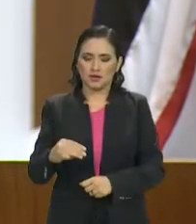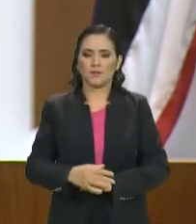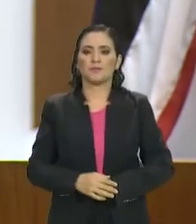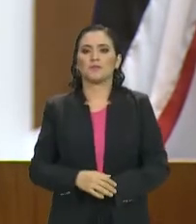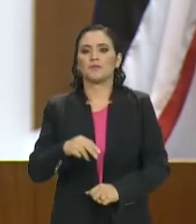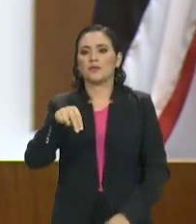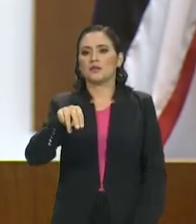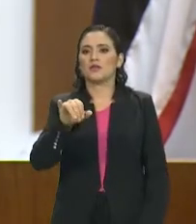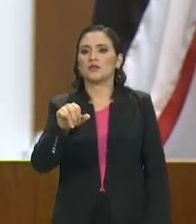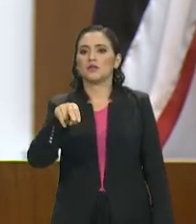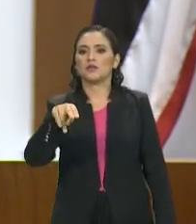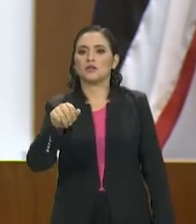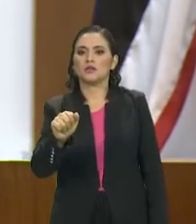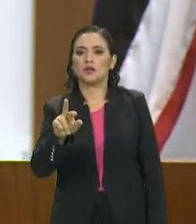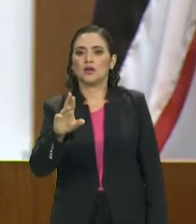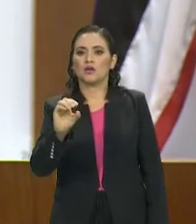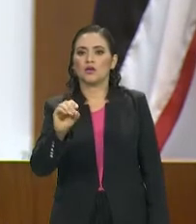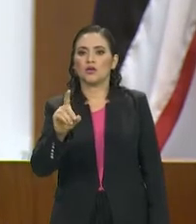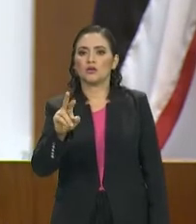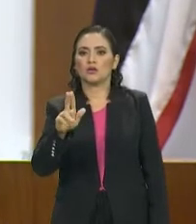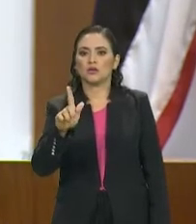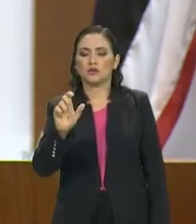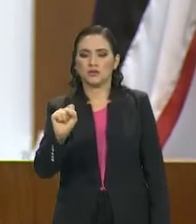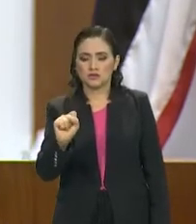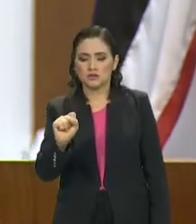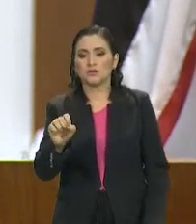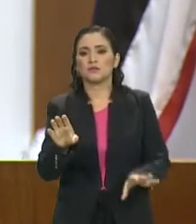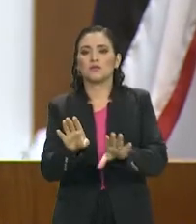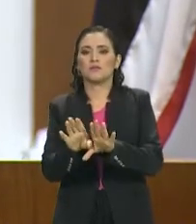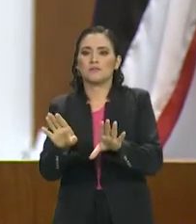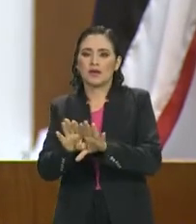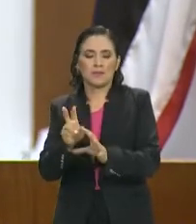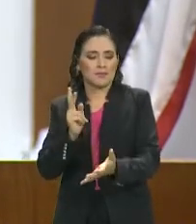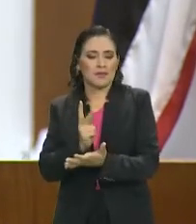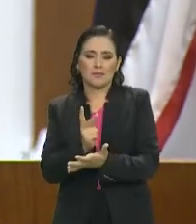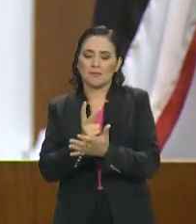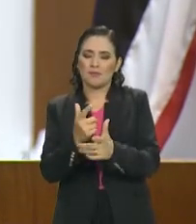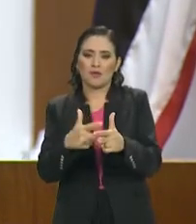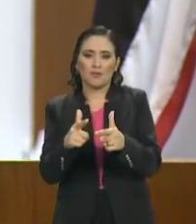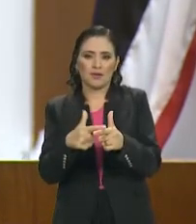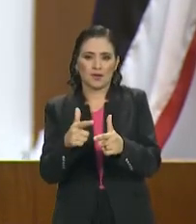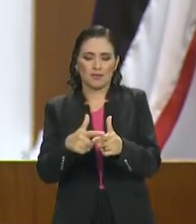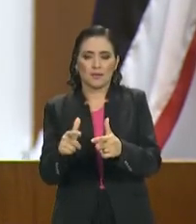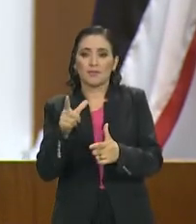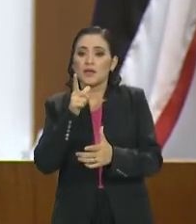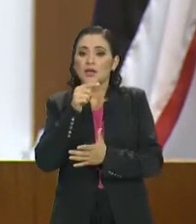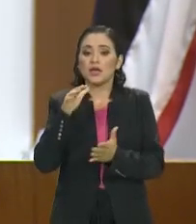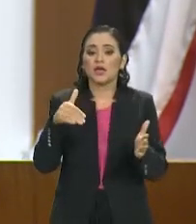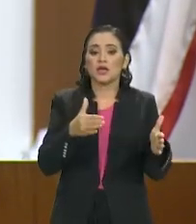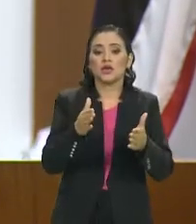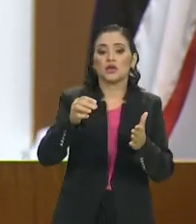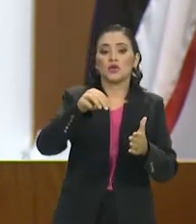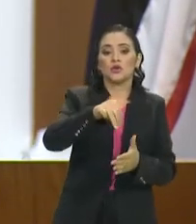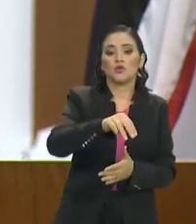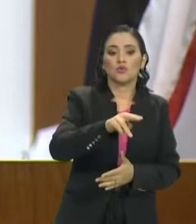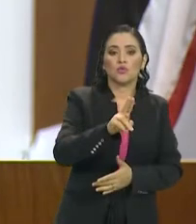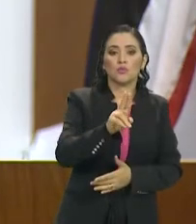diferente, o rio Munim passa na cidade, a cidade fica na confluência do rio Munim com o